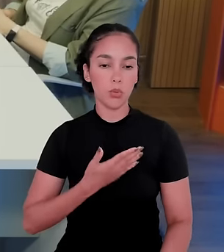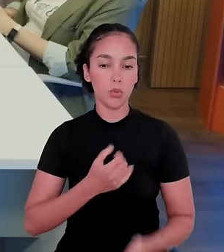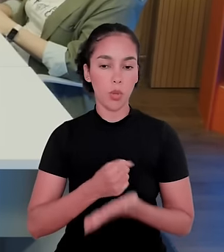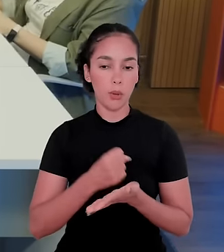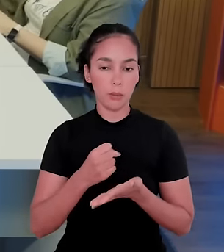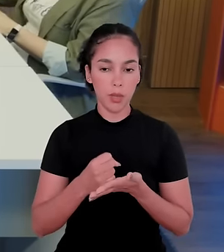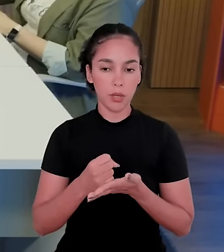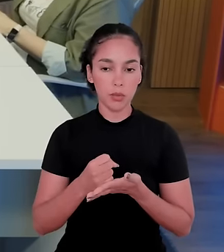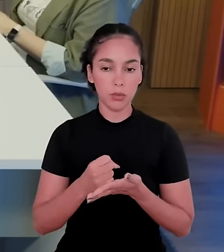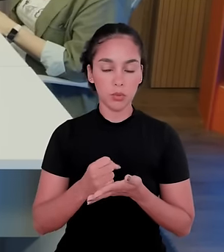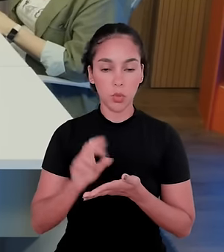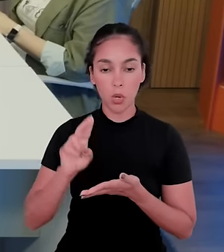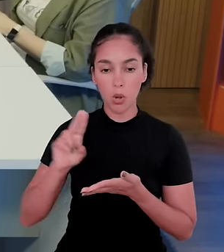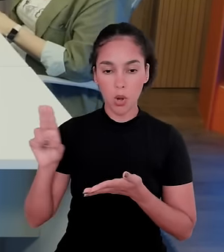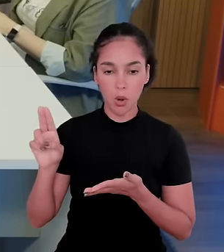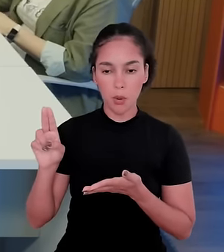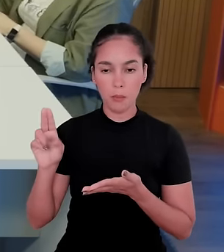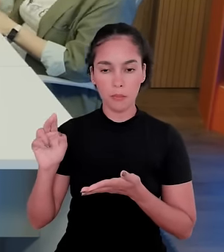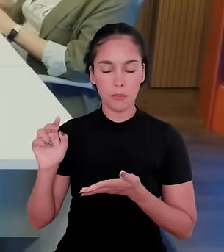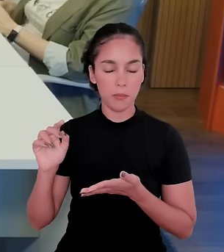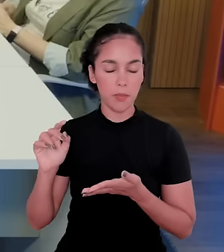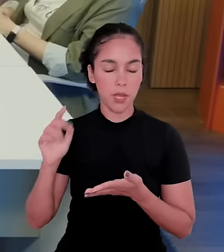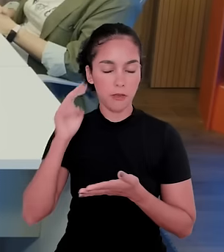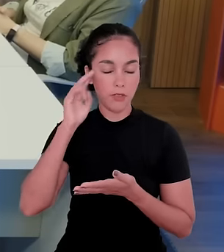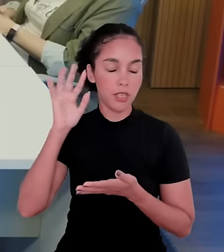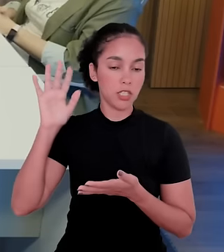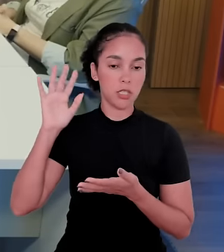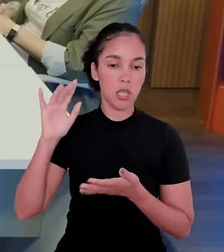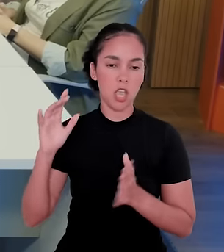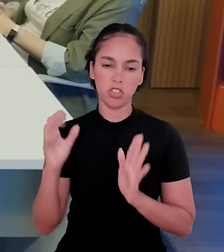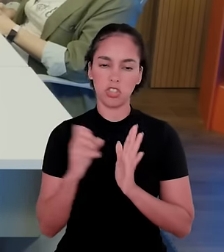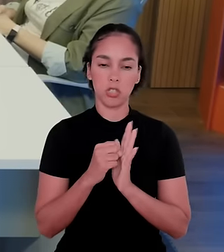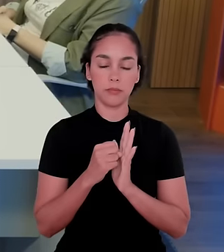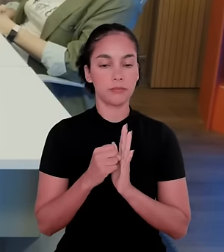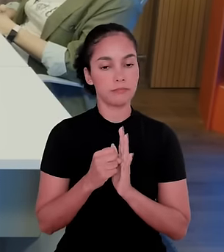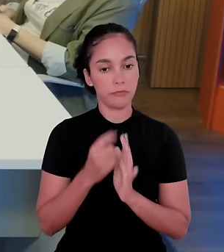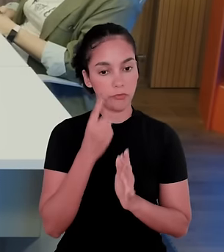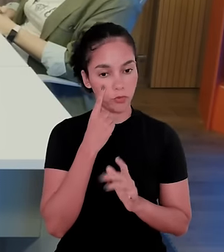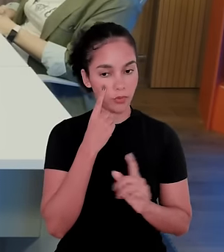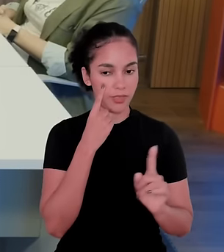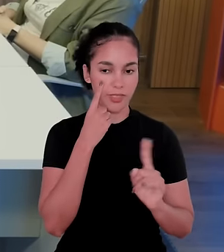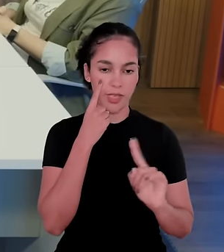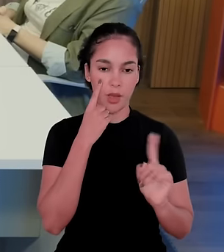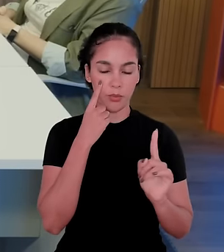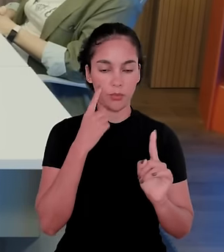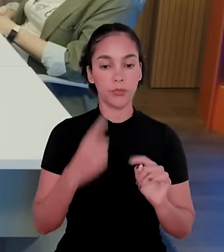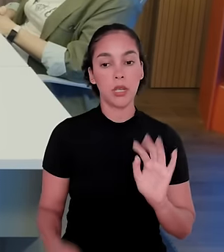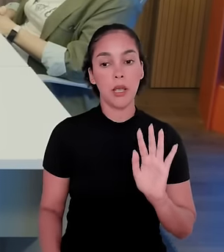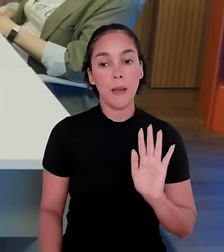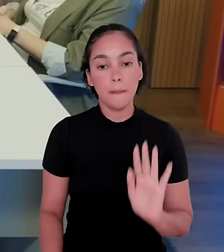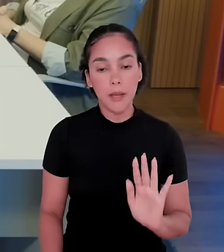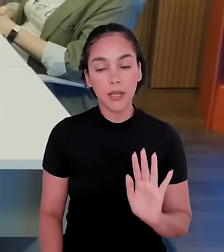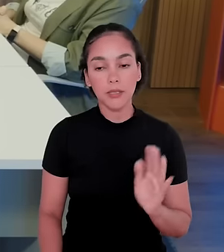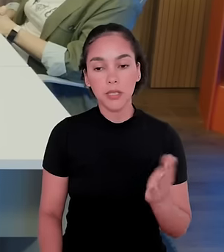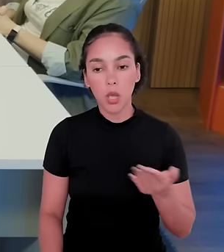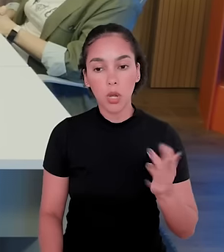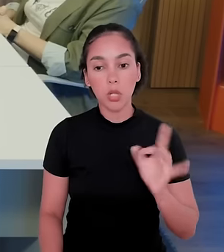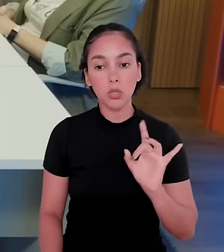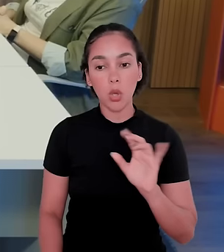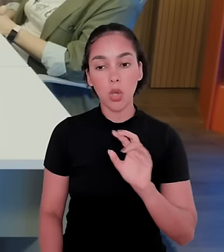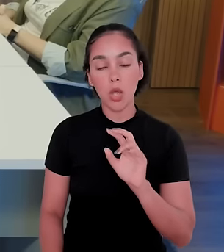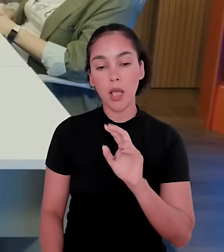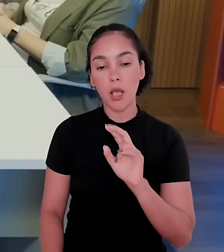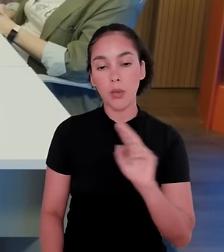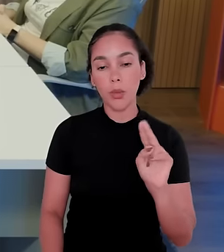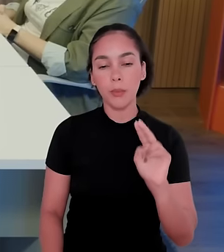meu cnpj que tem o nome fantasia eles achavam que tava registrada a gente viu que não uma coisa tá escrito lá só que agora nem isso agora é só o nome da